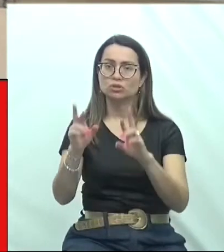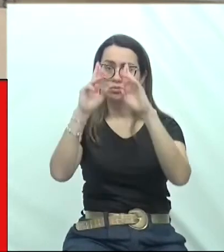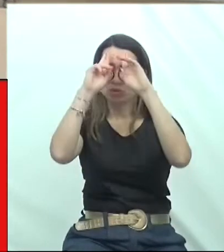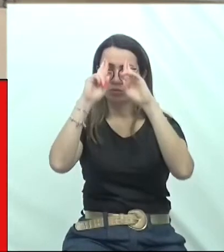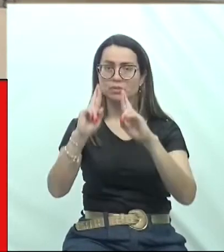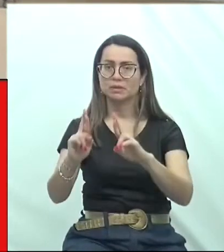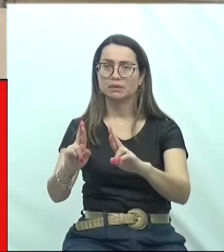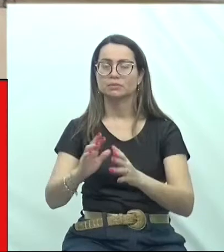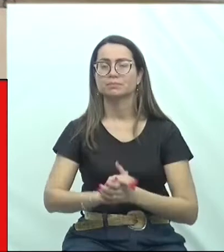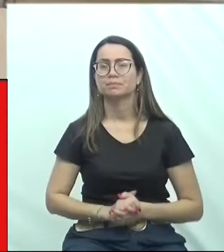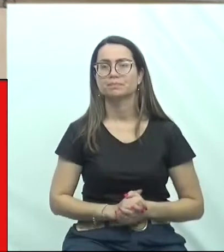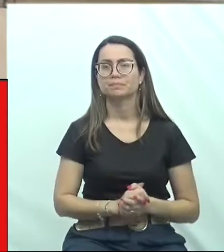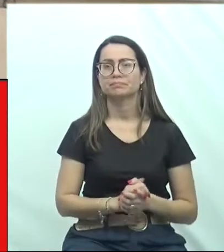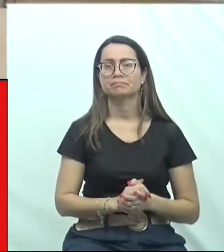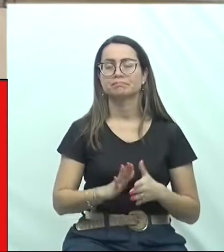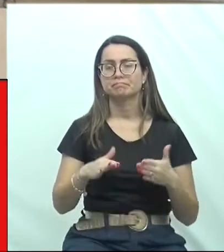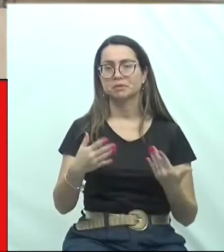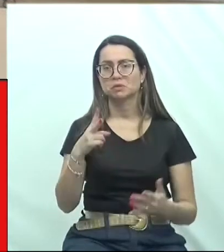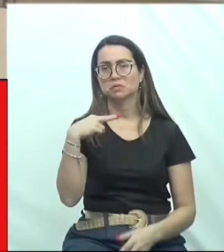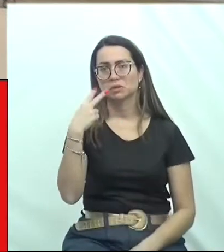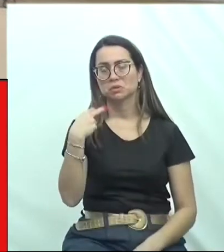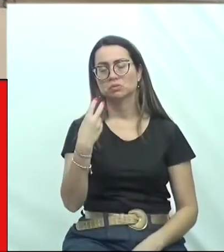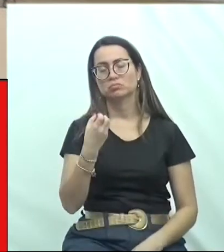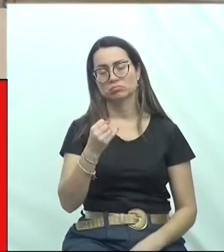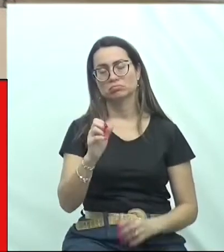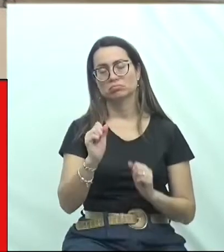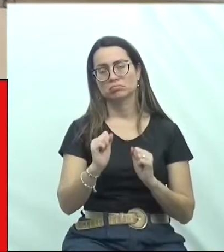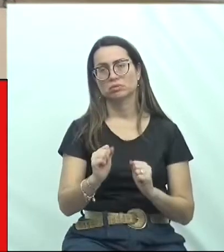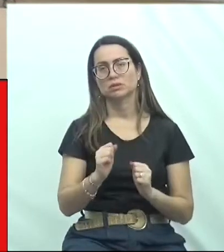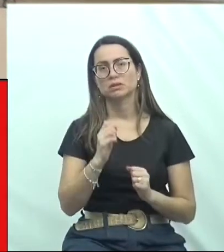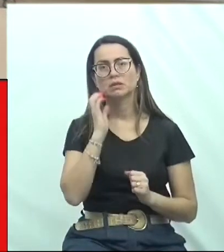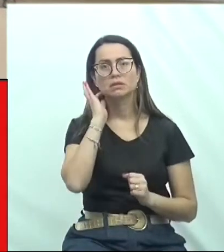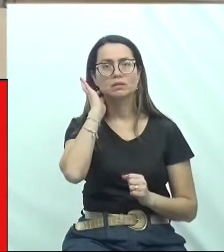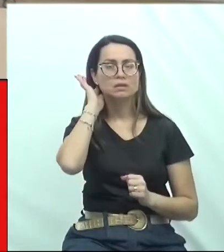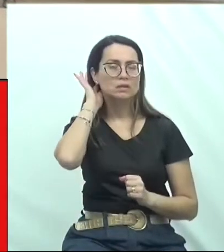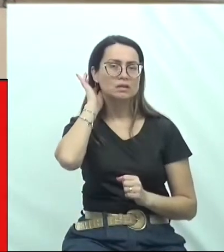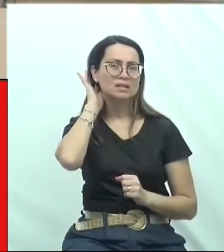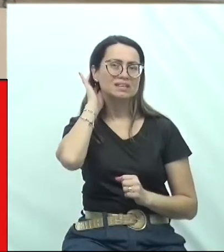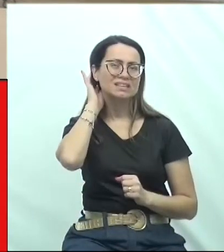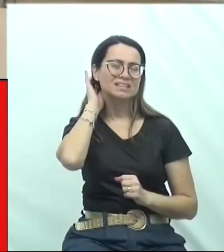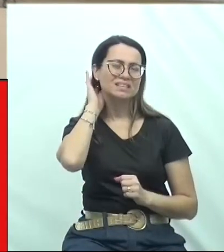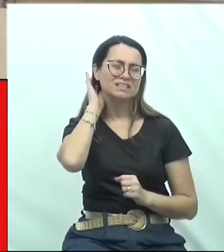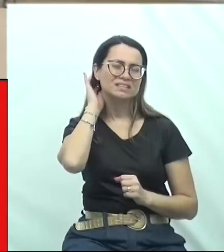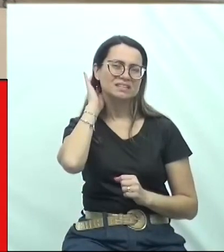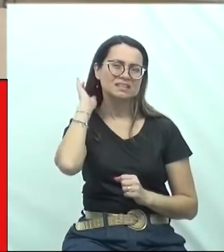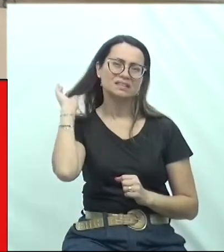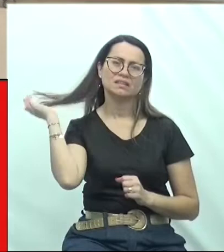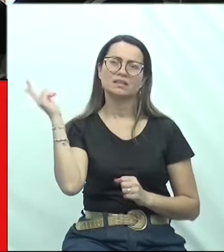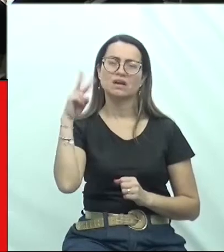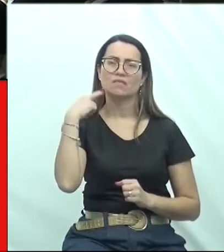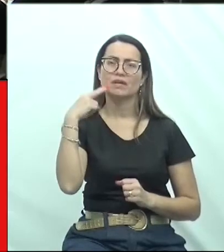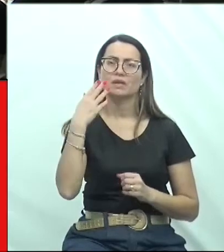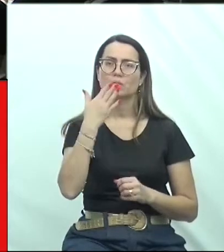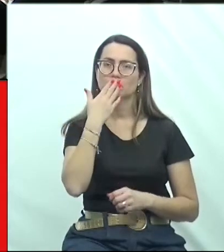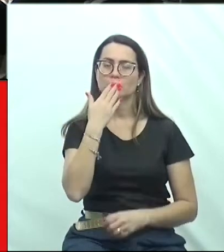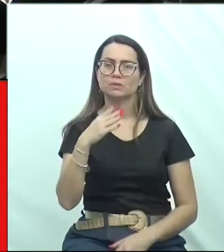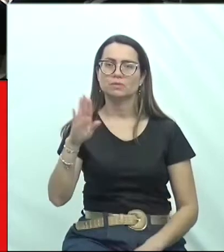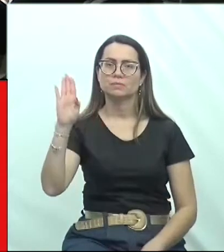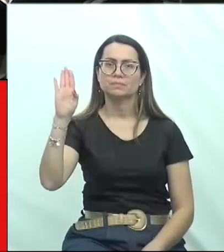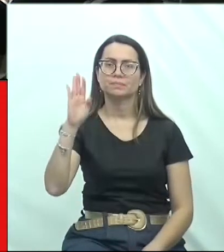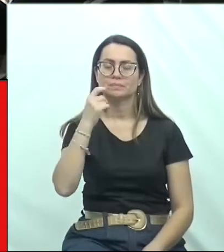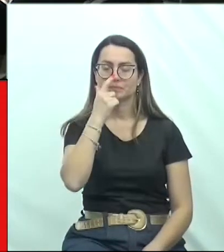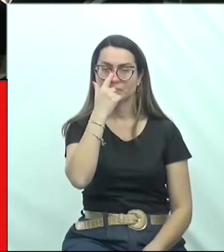vereador, se o senhor puder encaminhar essa conversa junto à Kazan. Questão de ordem cedida, vereador Salésio Lima.